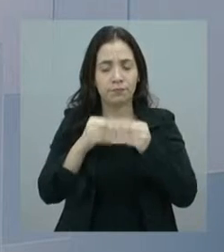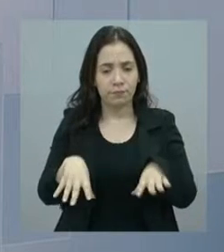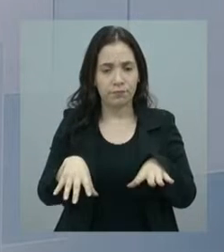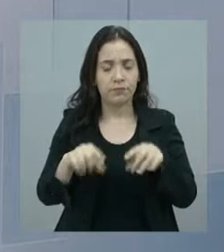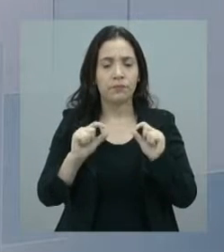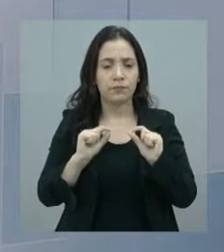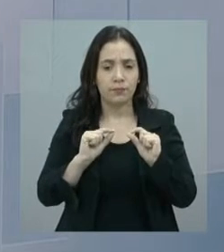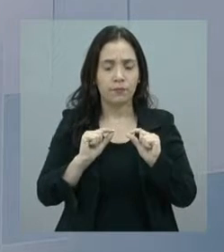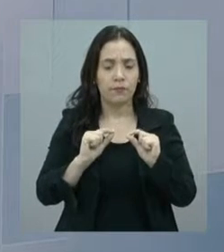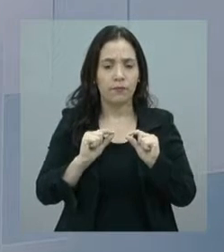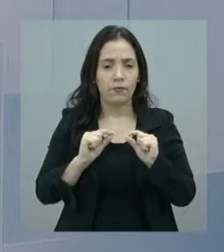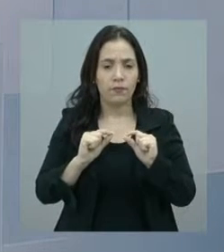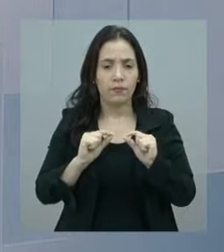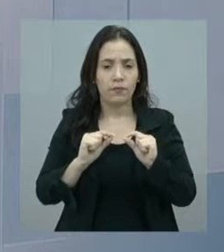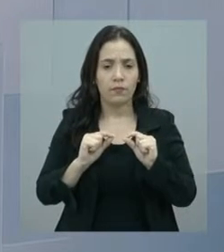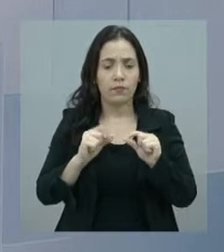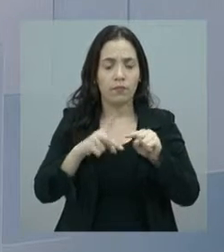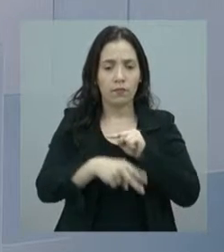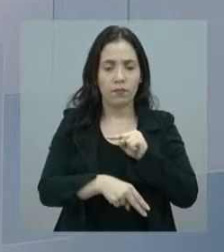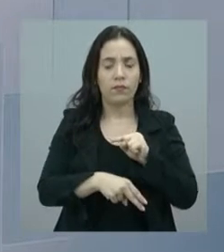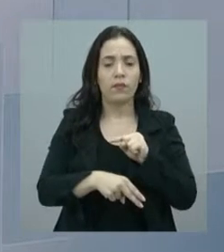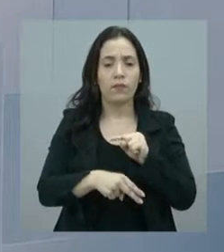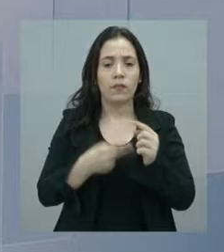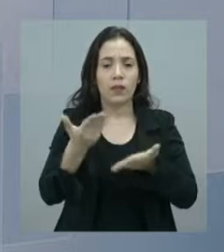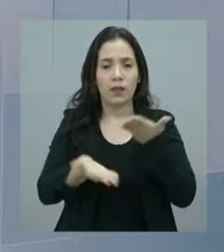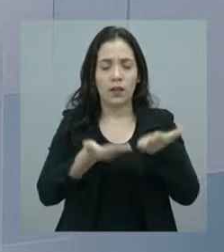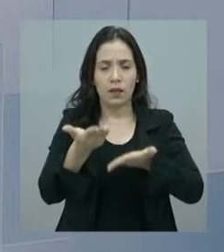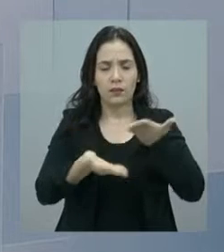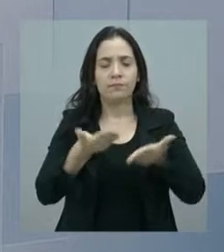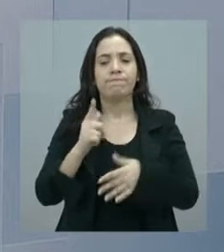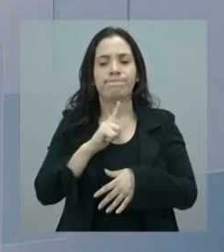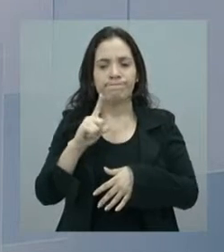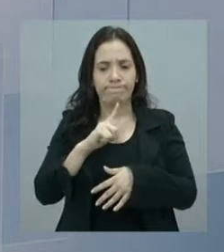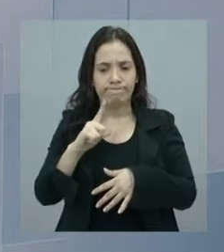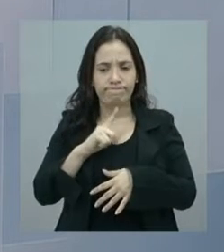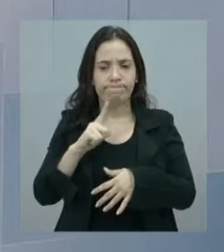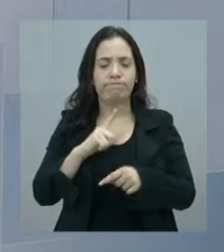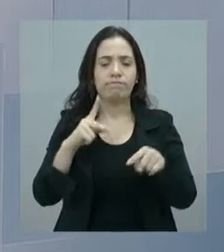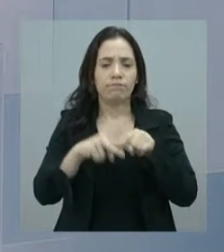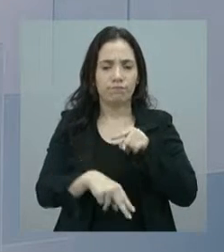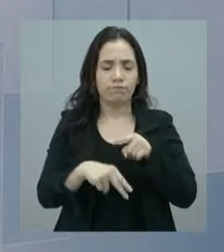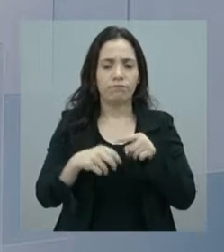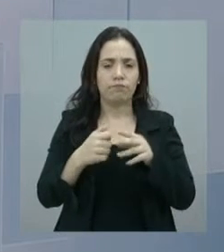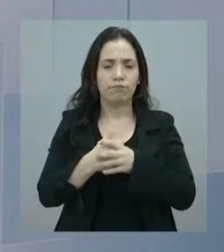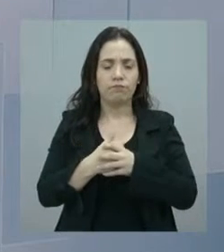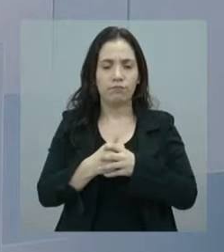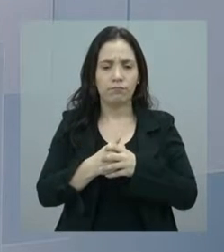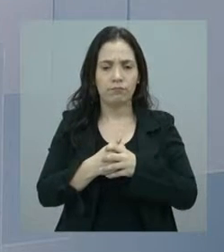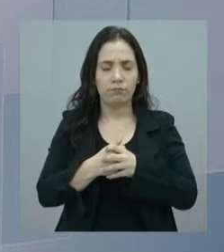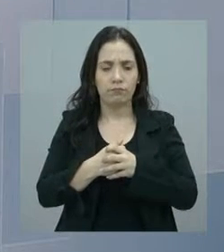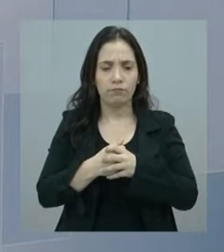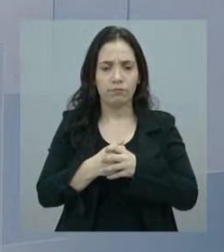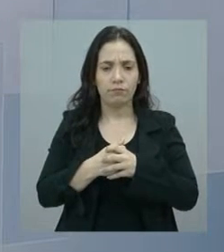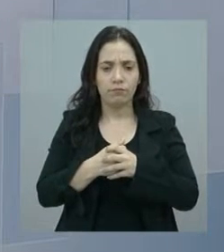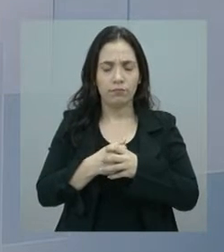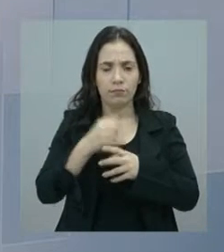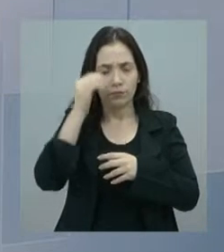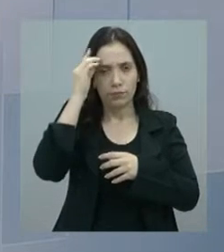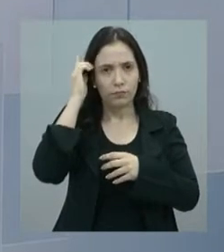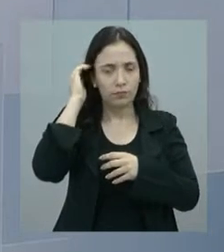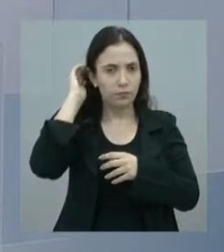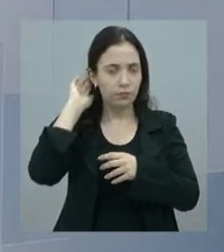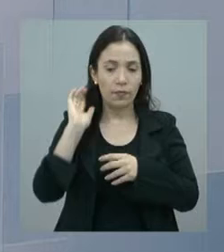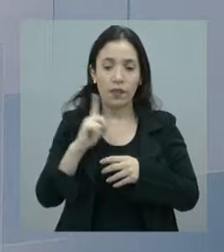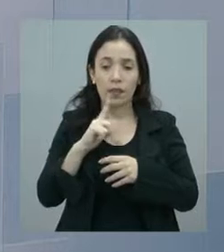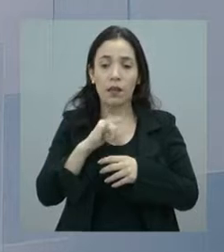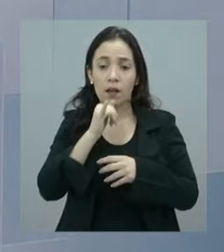grande no corte do custeio da assistência. Foi muito grande o corte da assistência. Eles têm, por exemplo, um